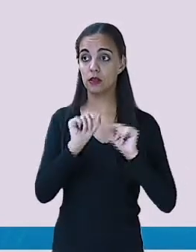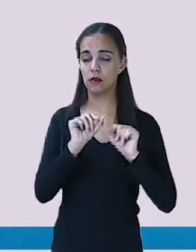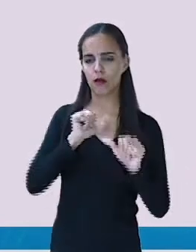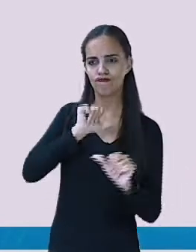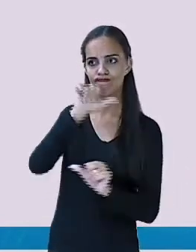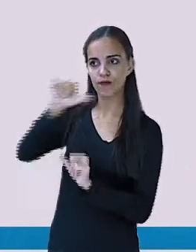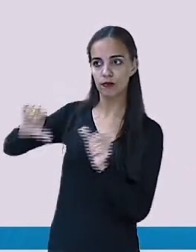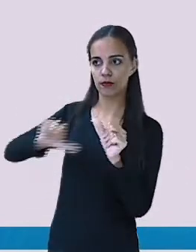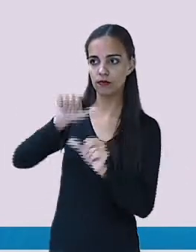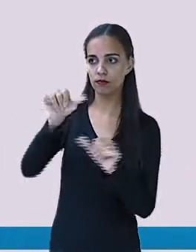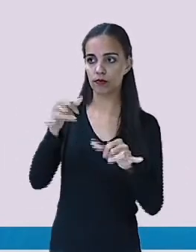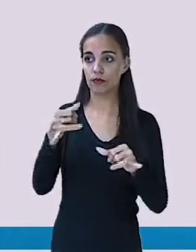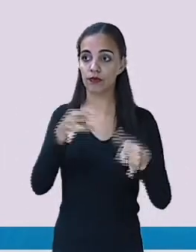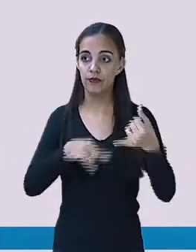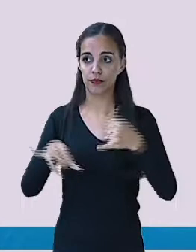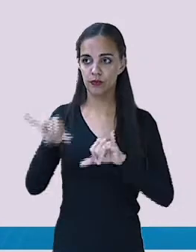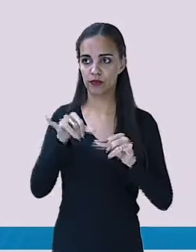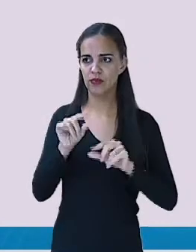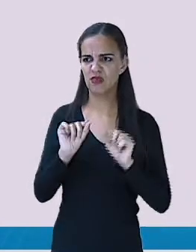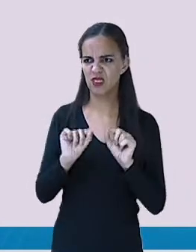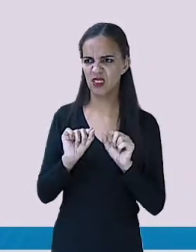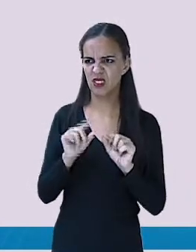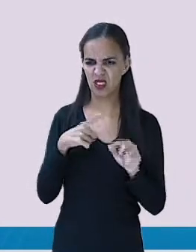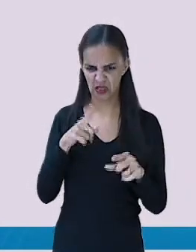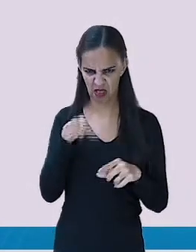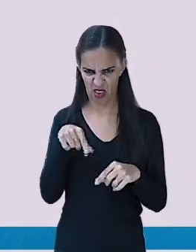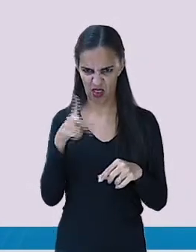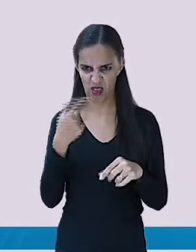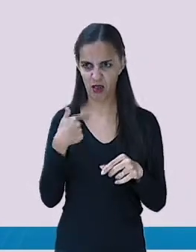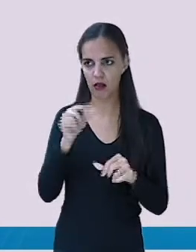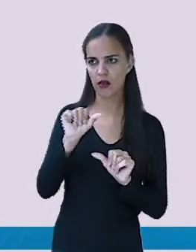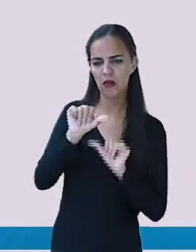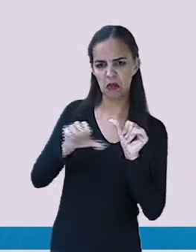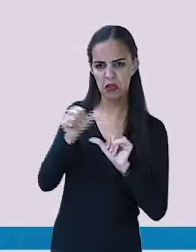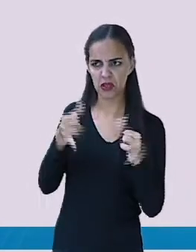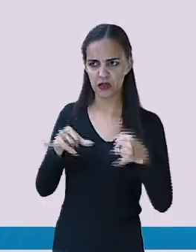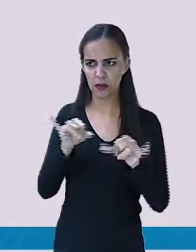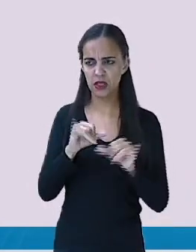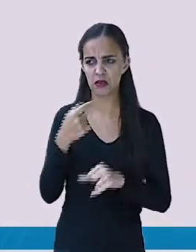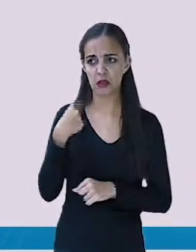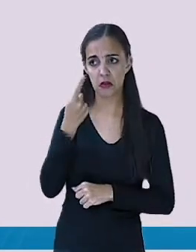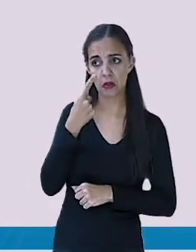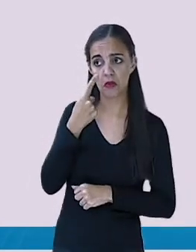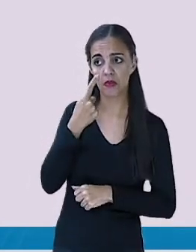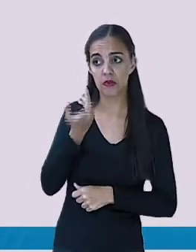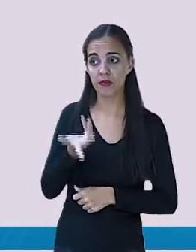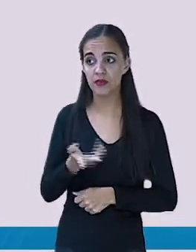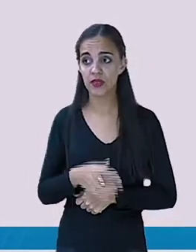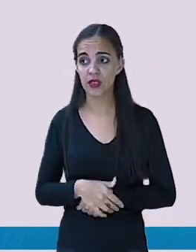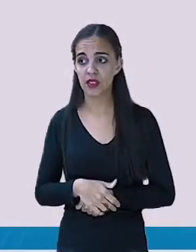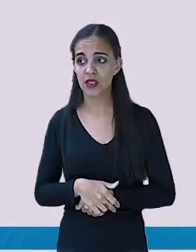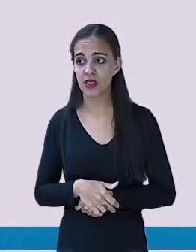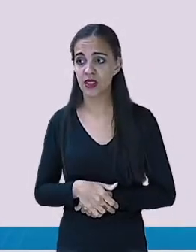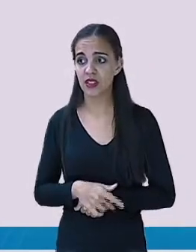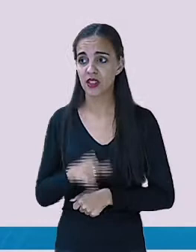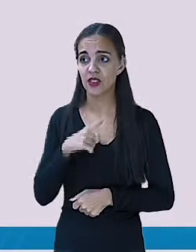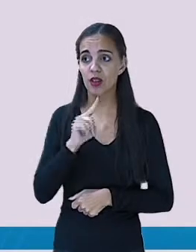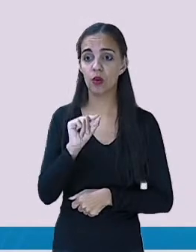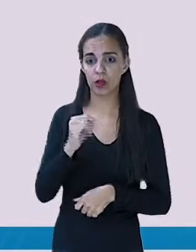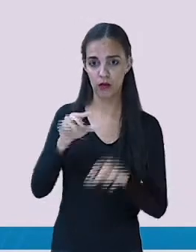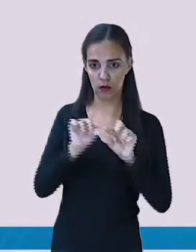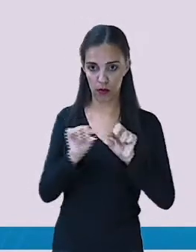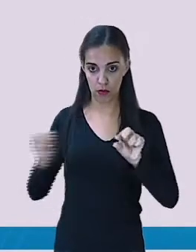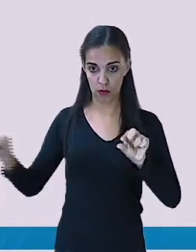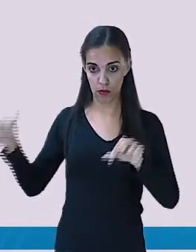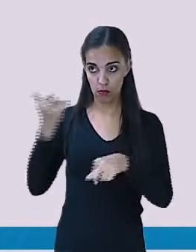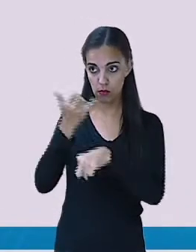uma transformação Mas será que é uma transformação química vamos ver Isso aqui é uma barra